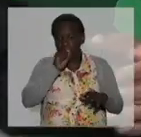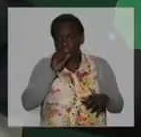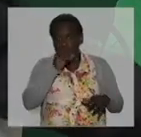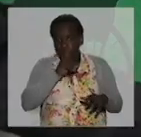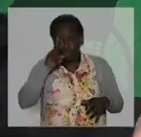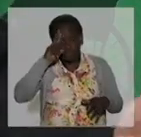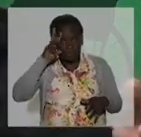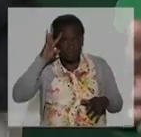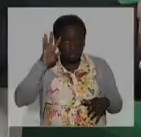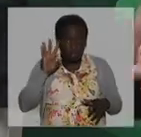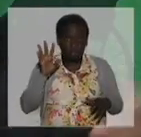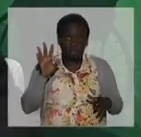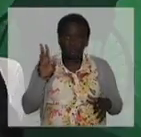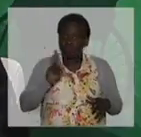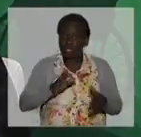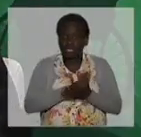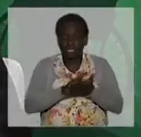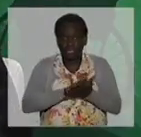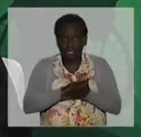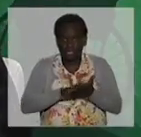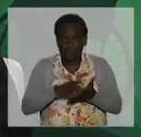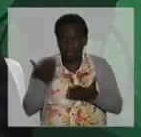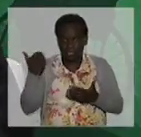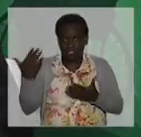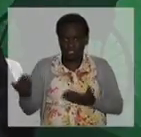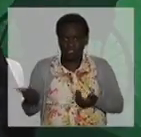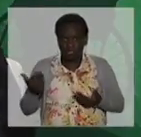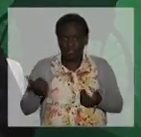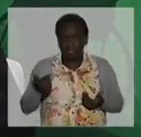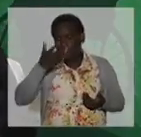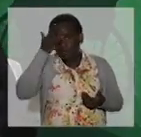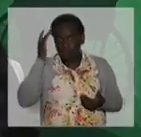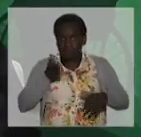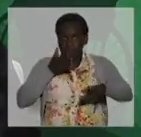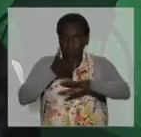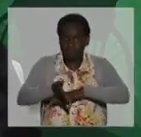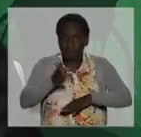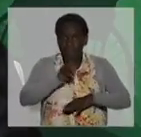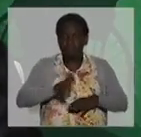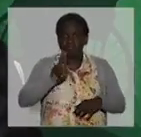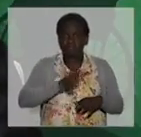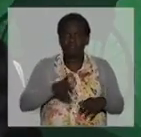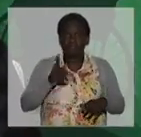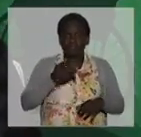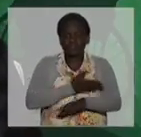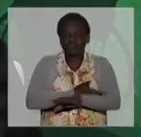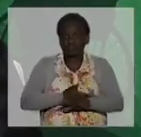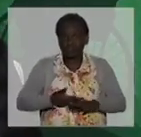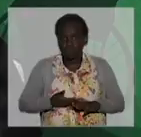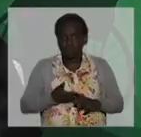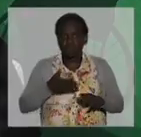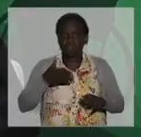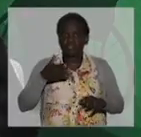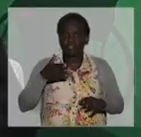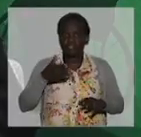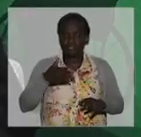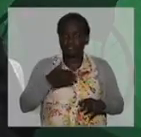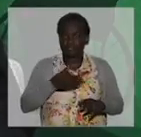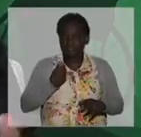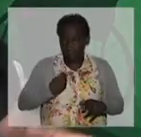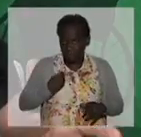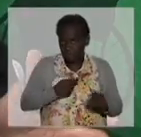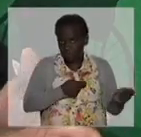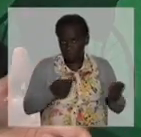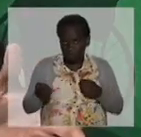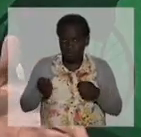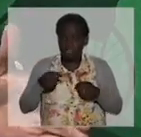semana e durante a semana, quando na nossa juventude as pessoas utilizavam cotidianamente, faziam parte da sua rotina,